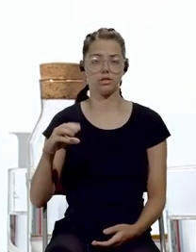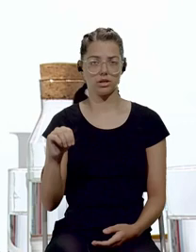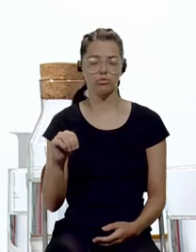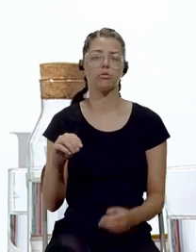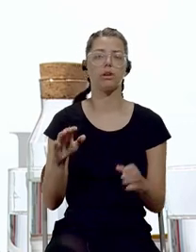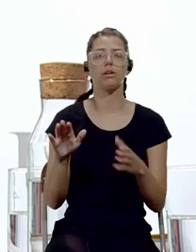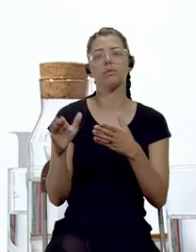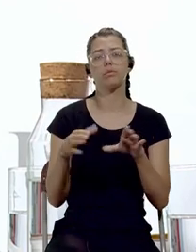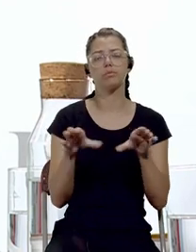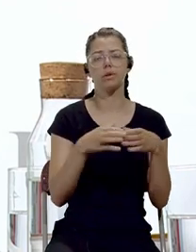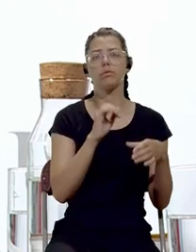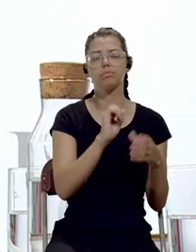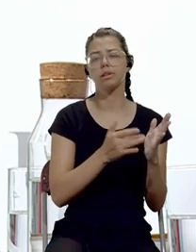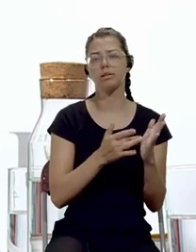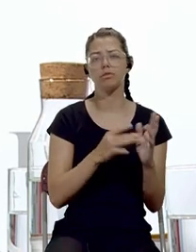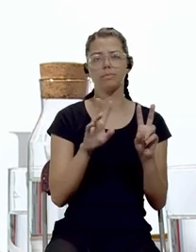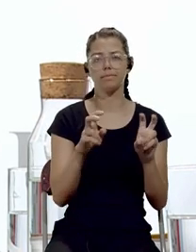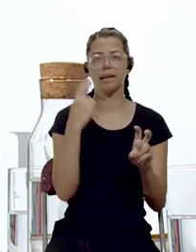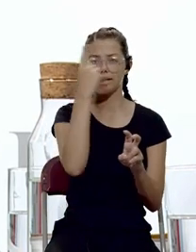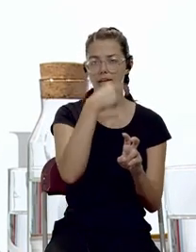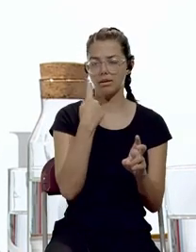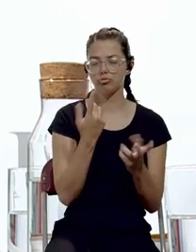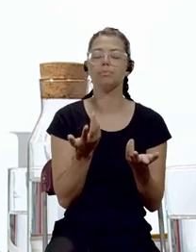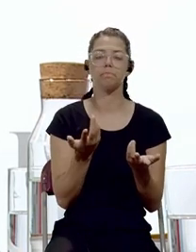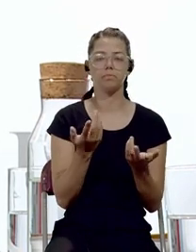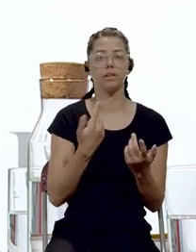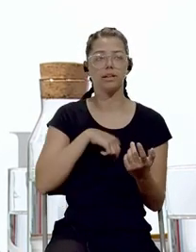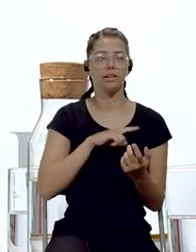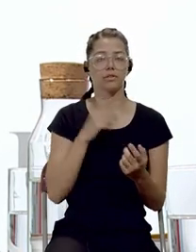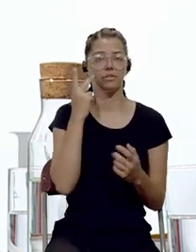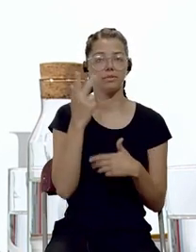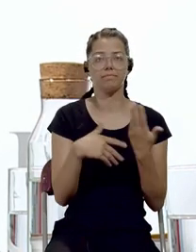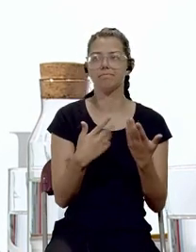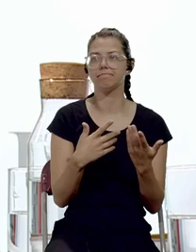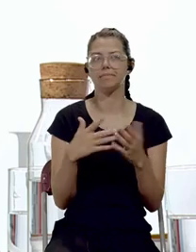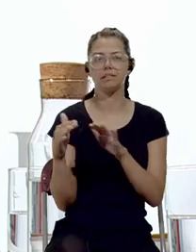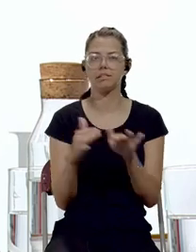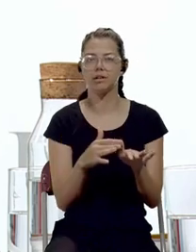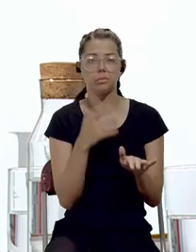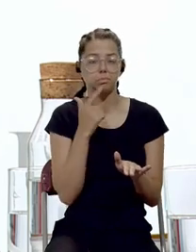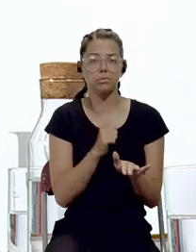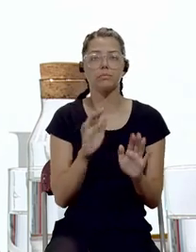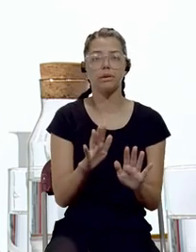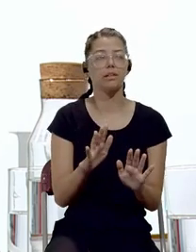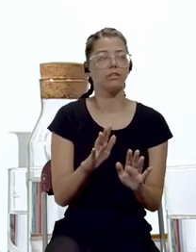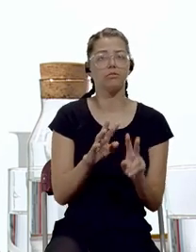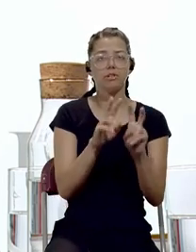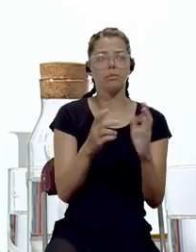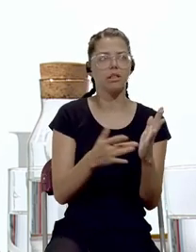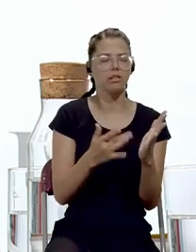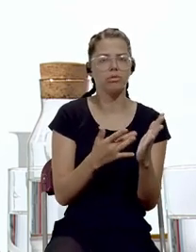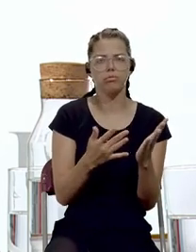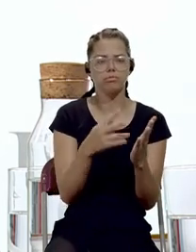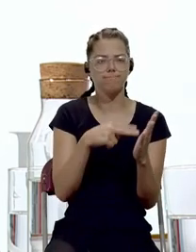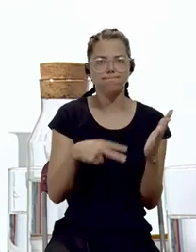e há um tema ao qual nós não podemos fugir nas nossas vidas e, no entanto, é um tema que está pouquíssimo tratado na literatura, não é?